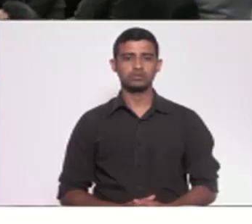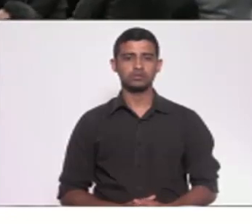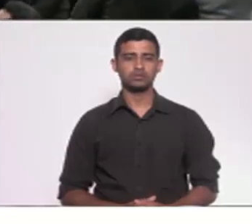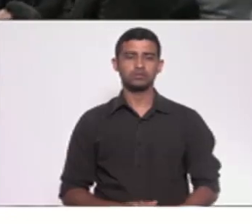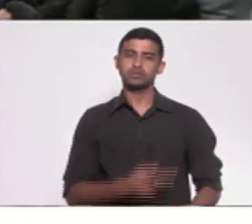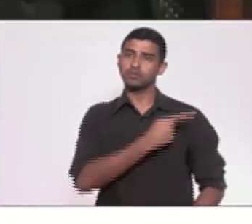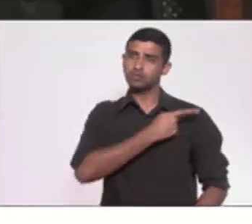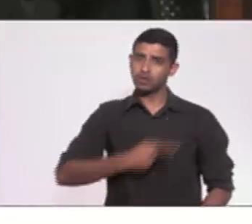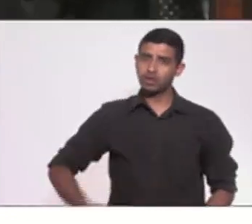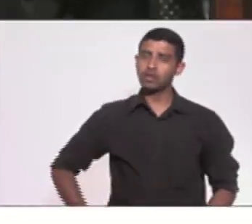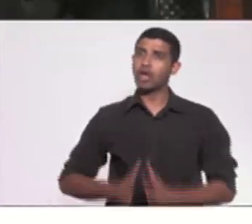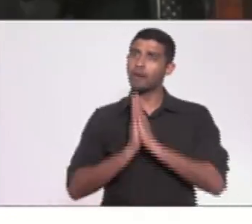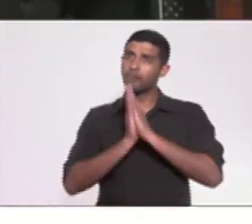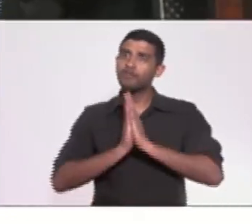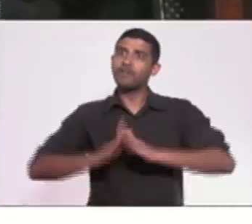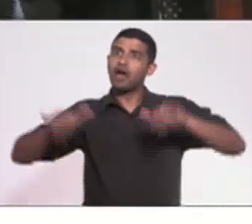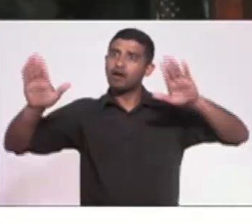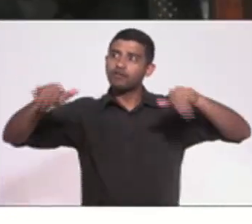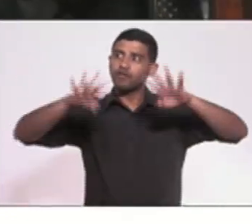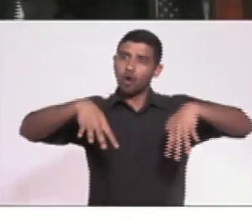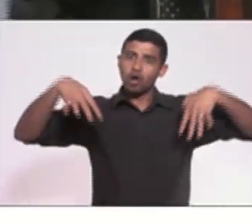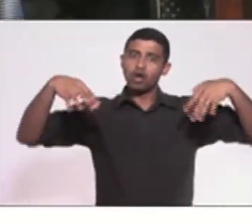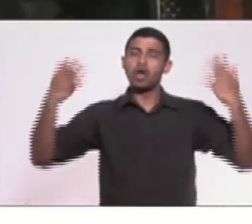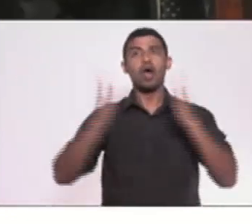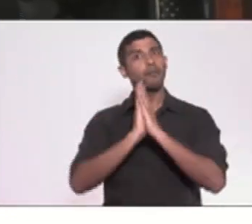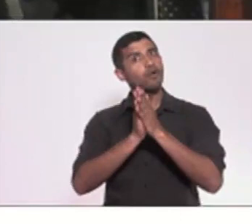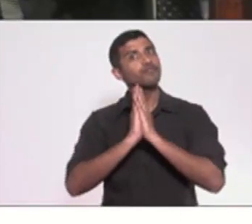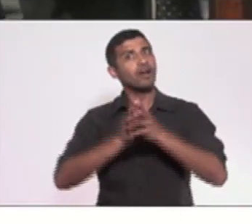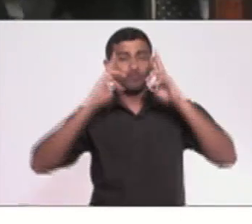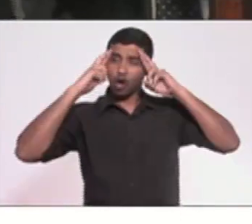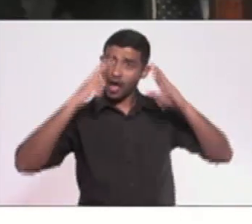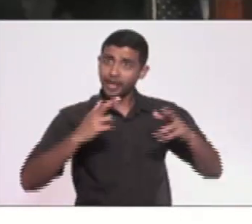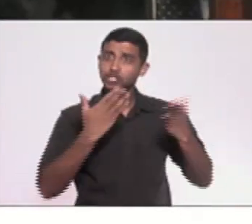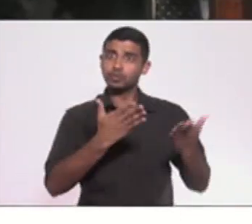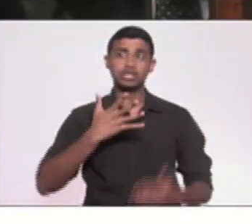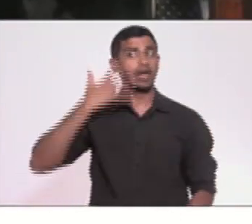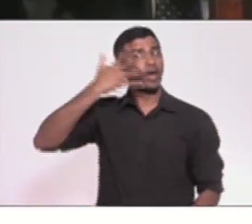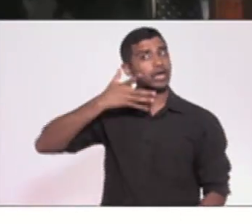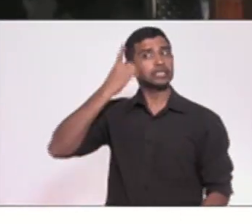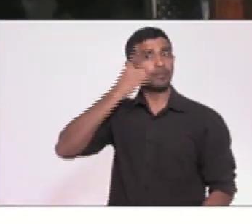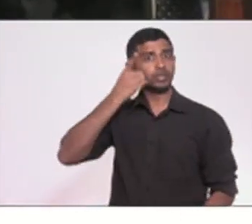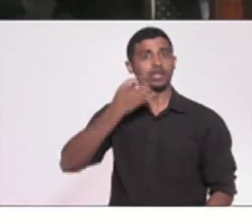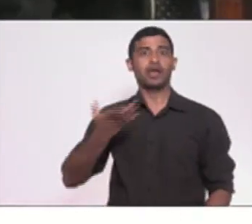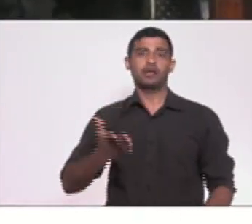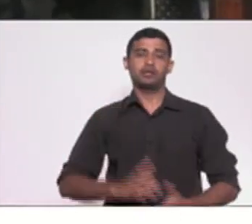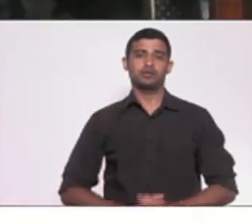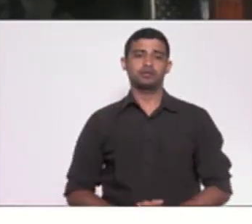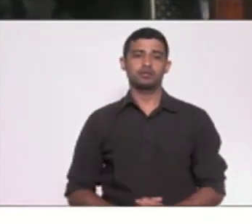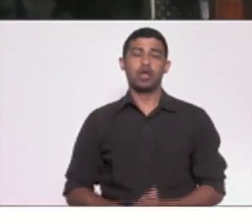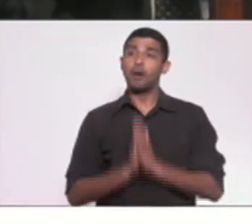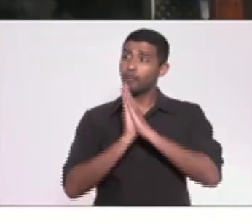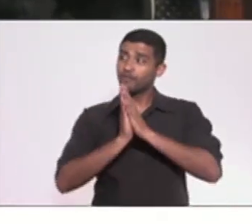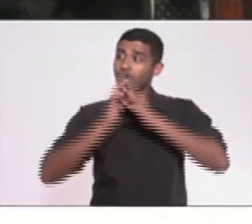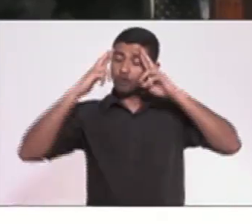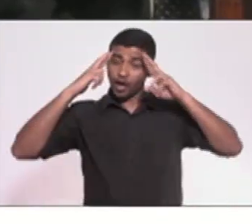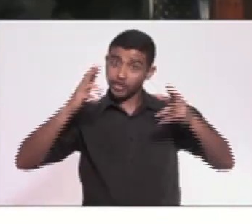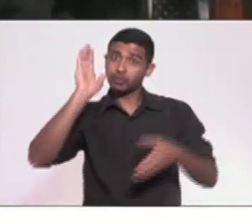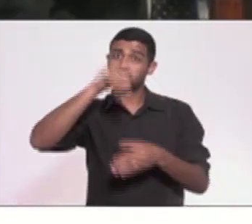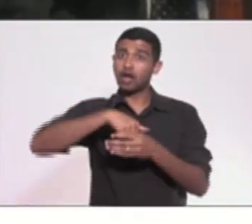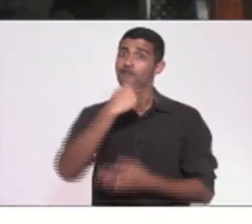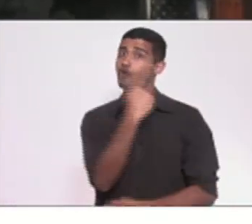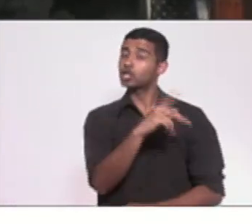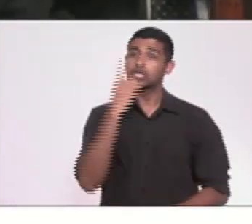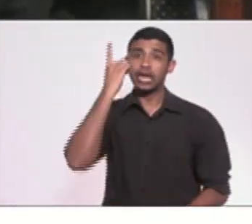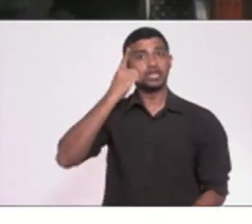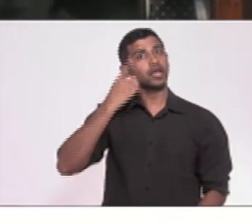Presidência, pede atenção das galerias. Vamos respeitar a fala dos parlamentares. Vamos respeitar a fala dos